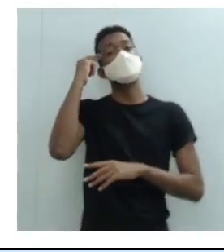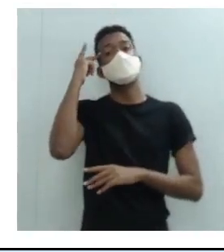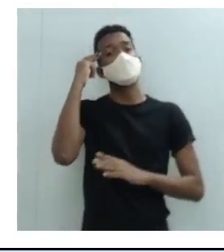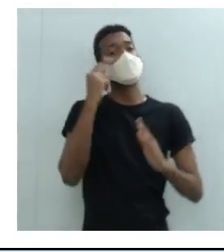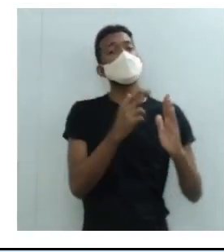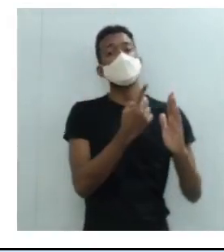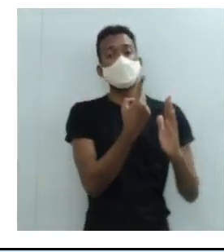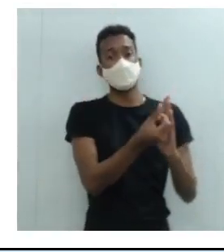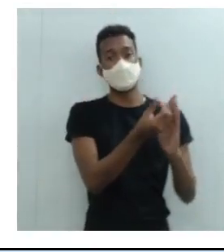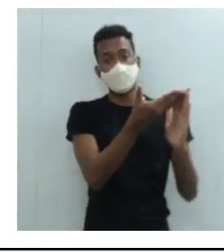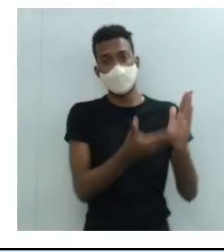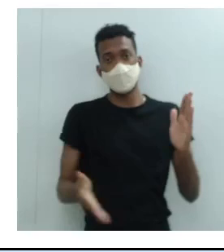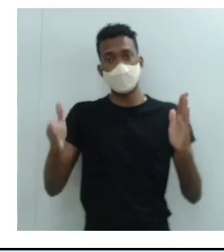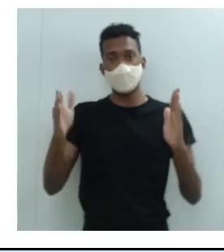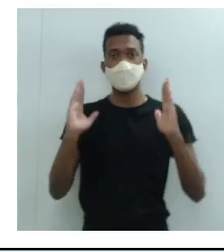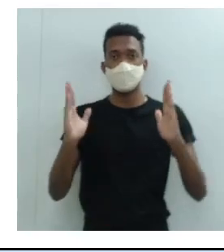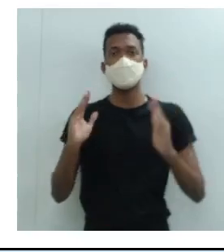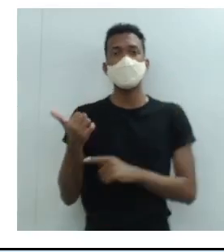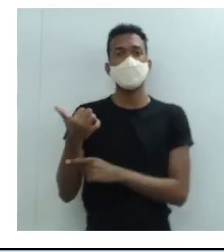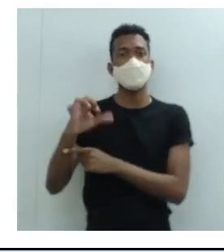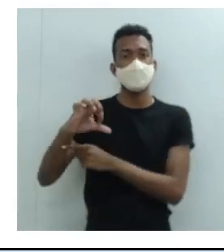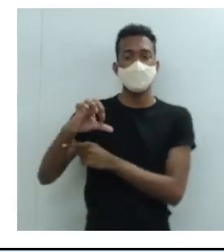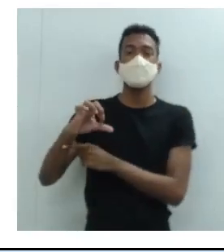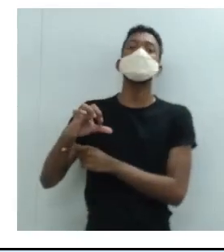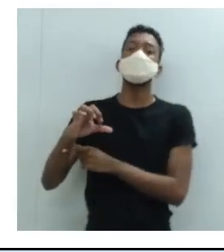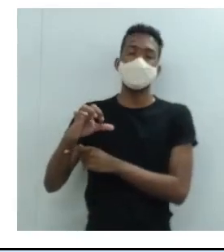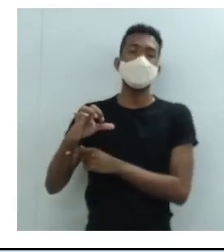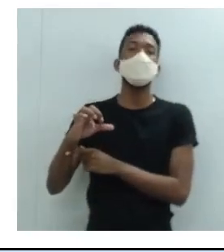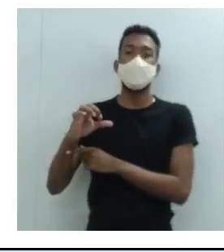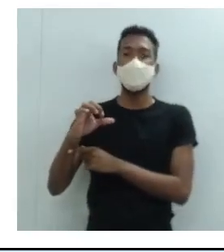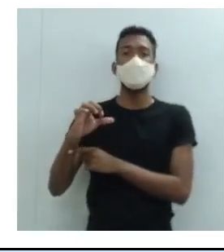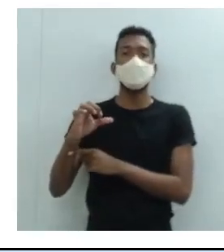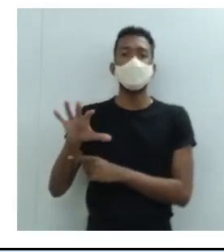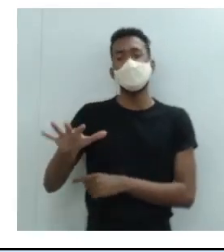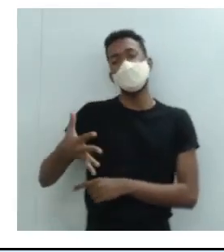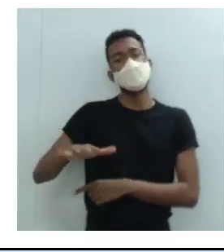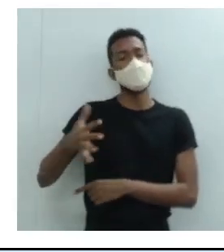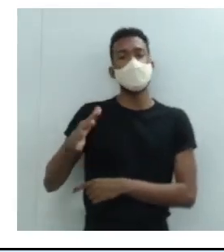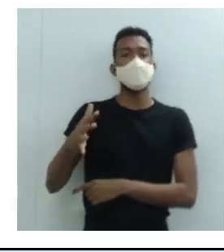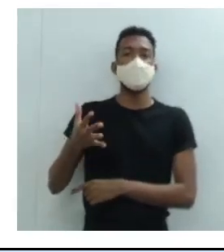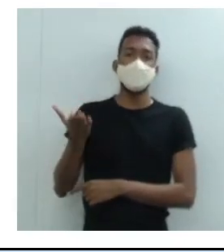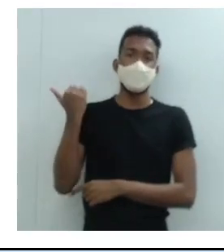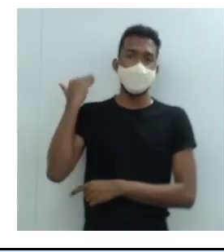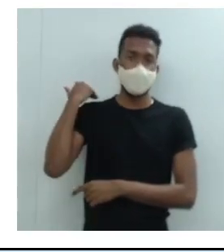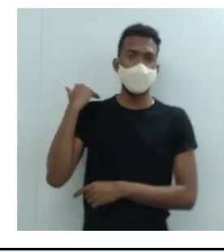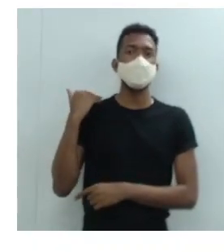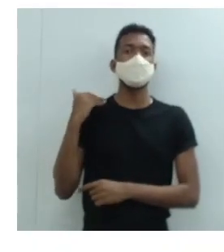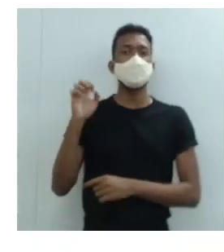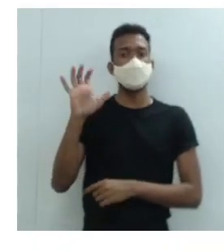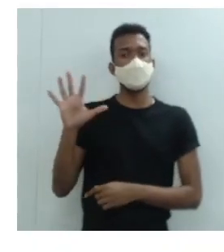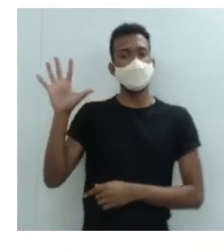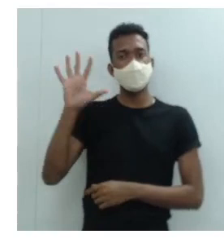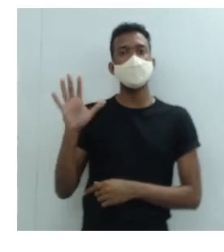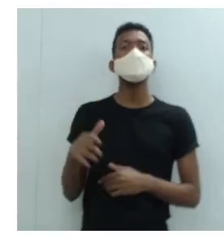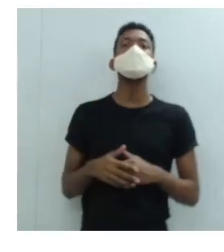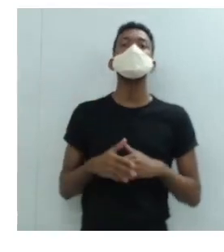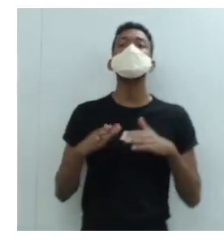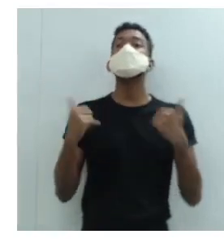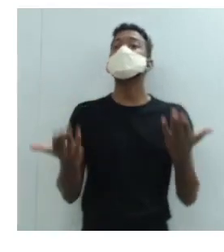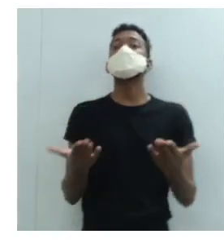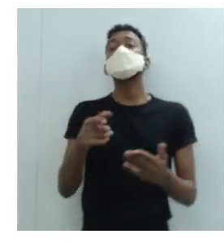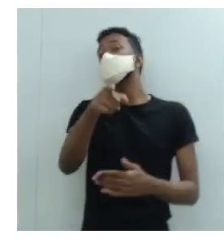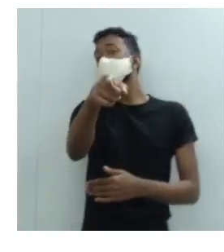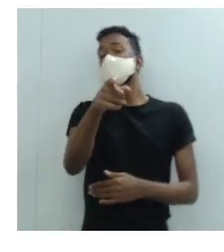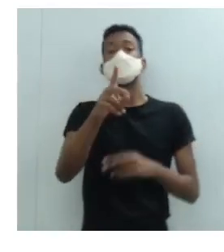até meados do século XIX em diversas partes da Europa. Ok? Então vejamos. Então essa forma de